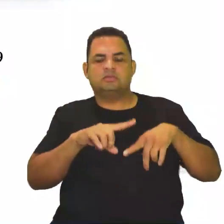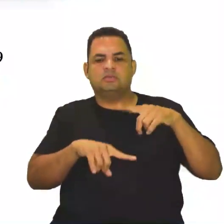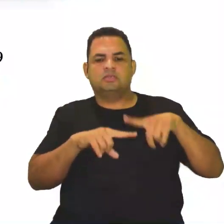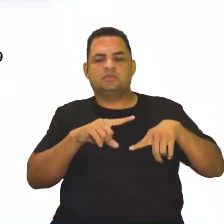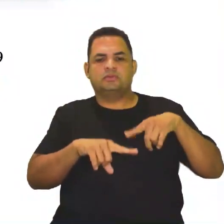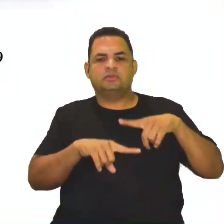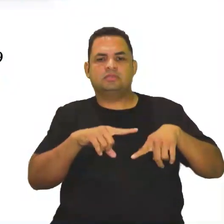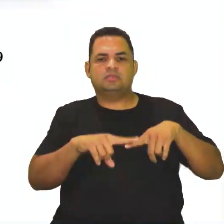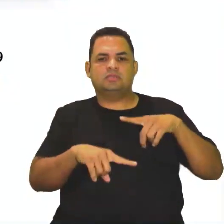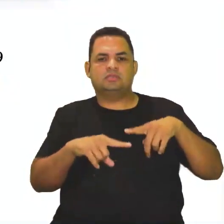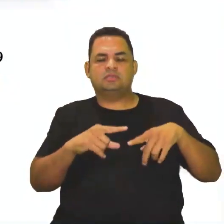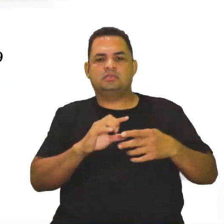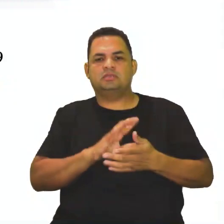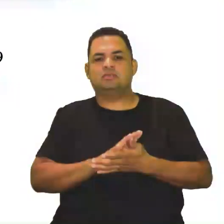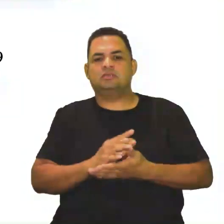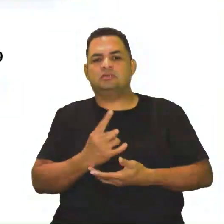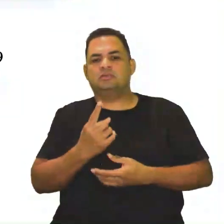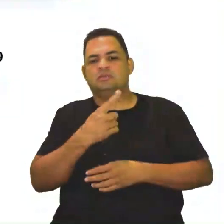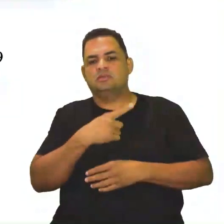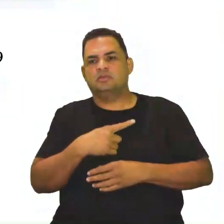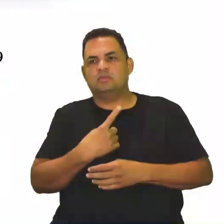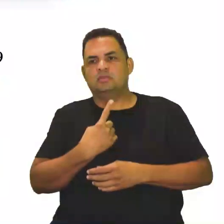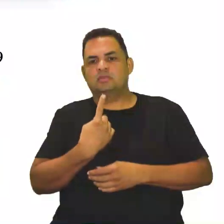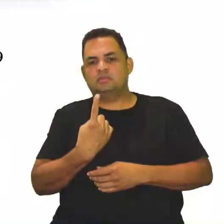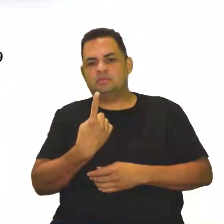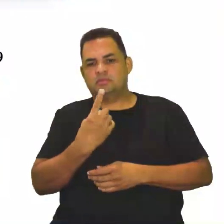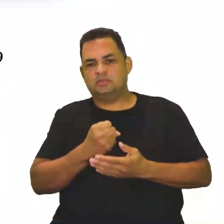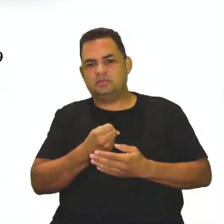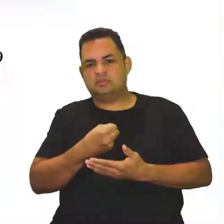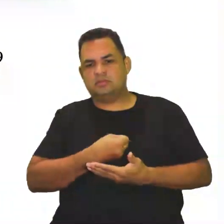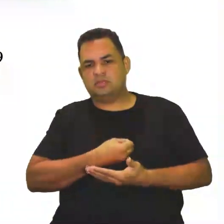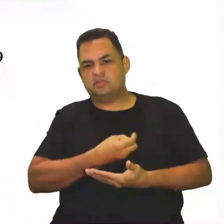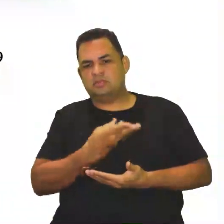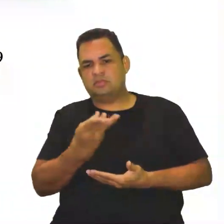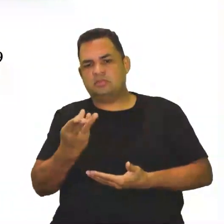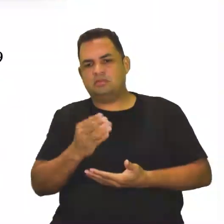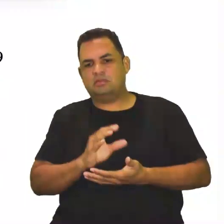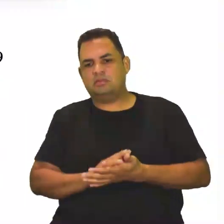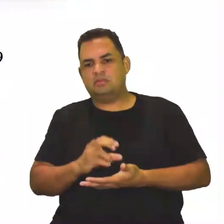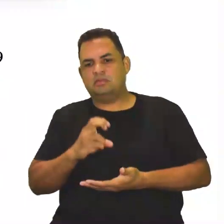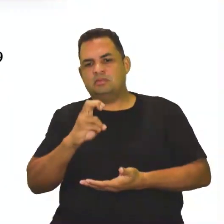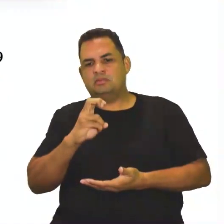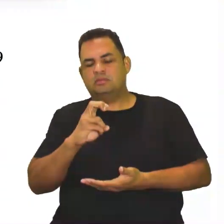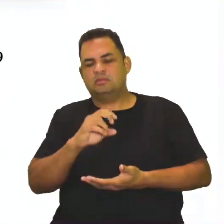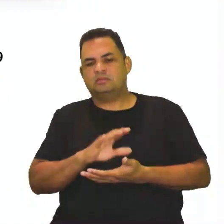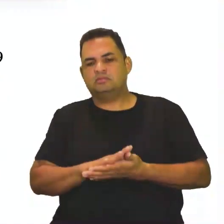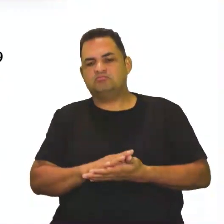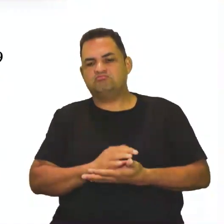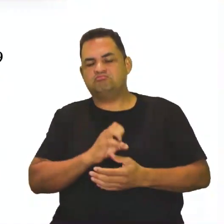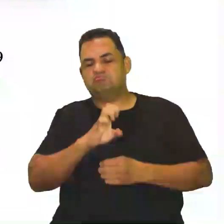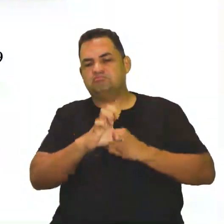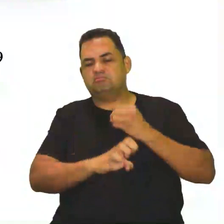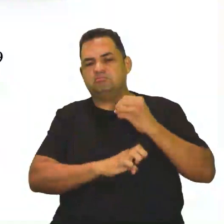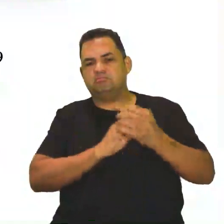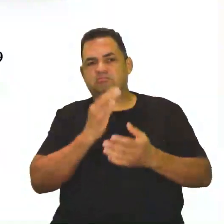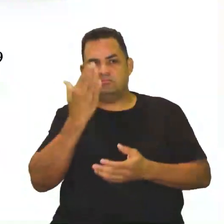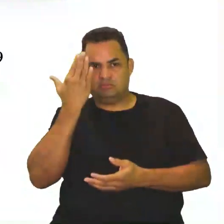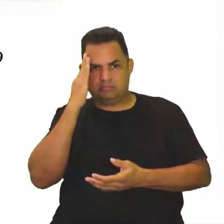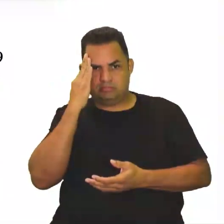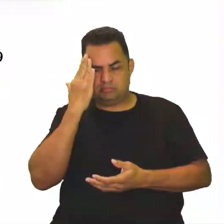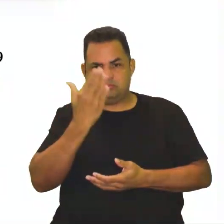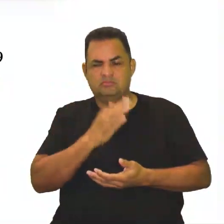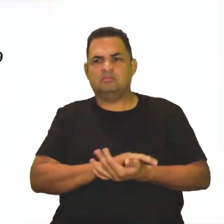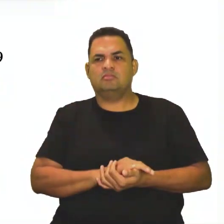1 segundo, vai circular essa quantidade enorme de elétrons, tá bom? Entendido